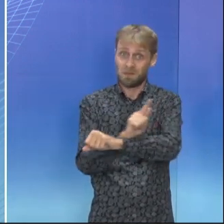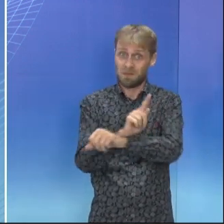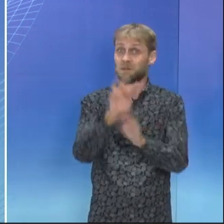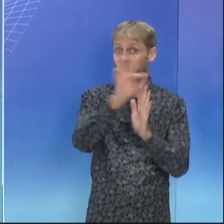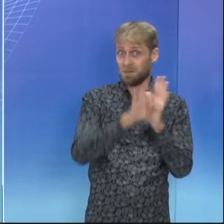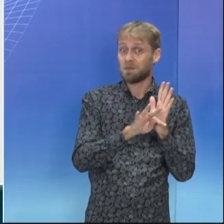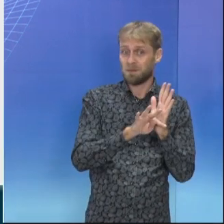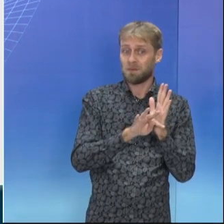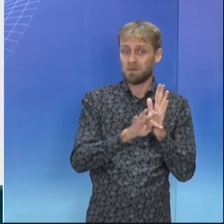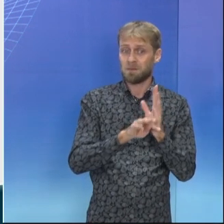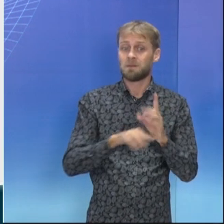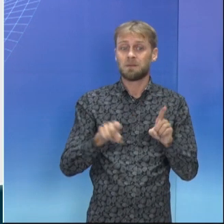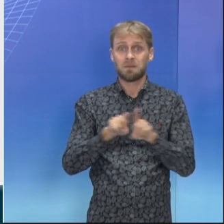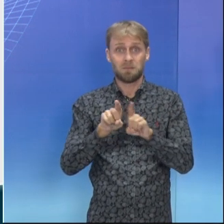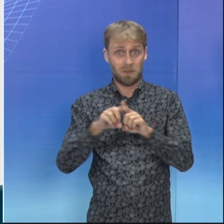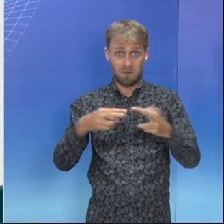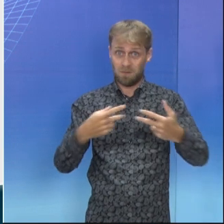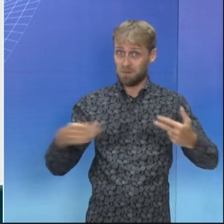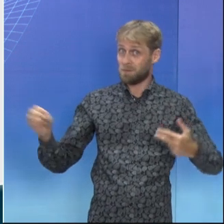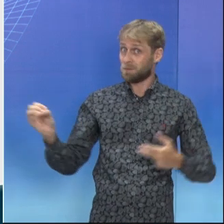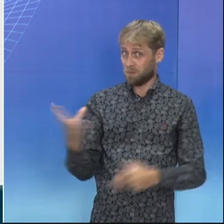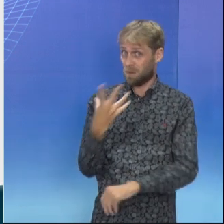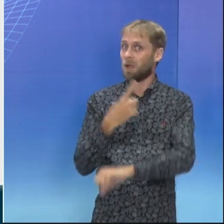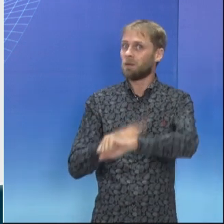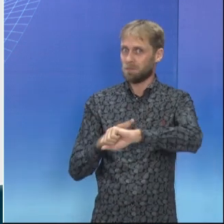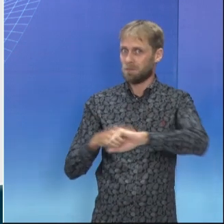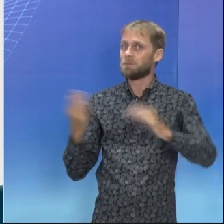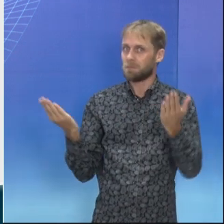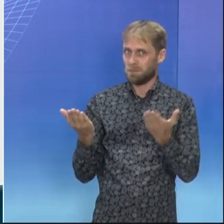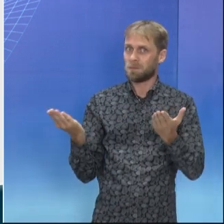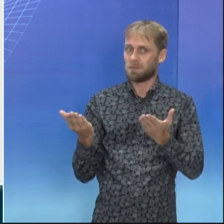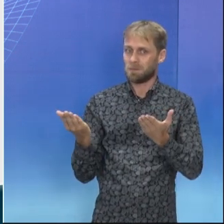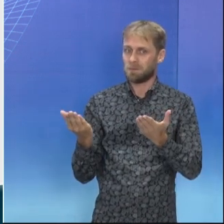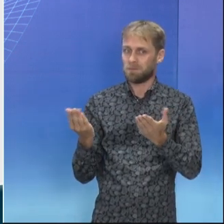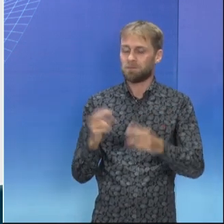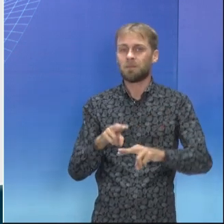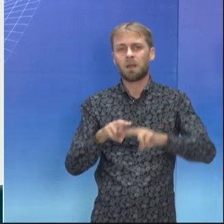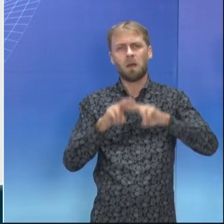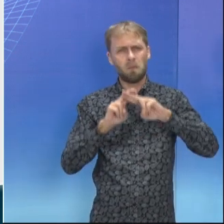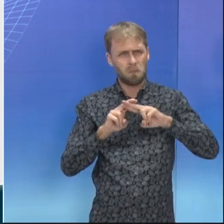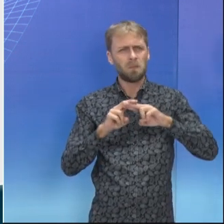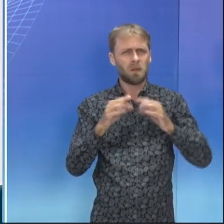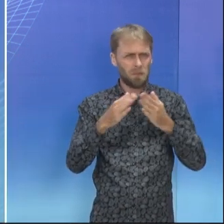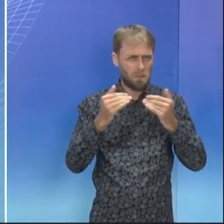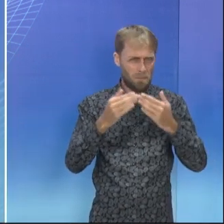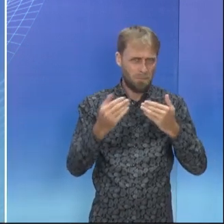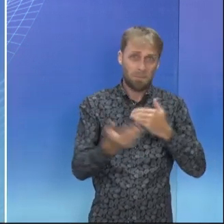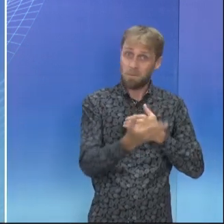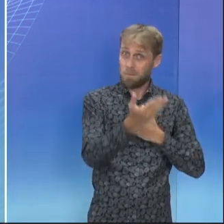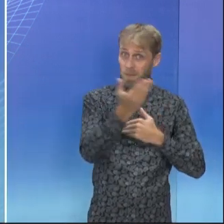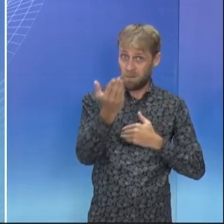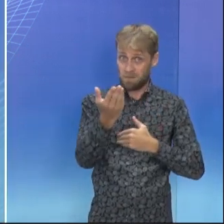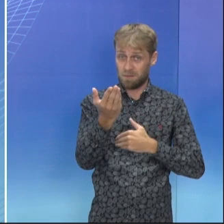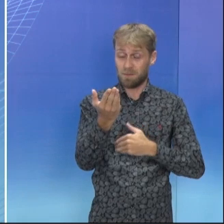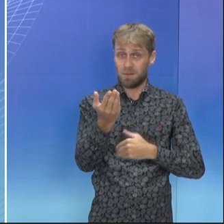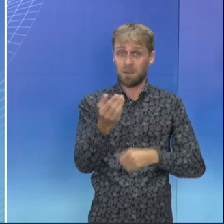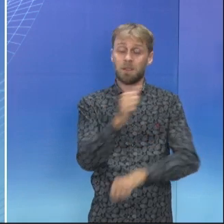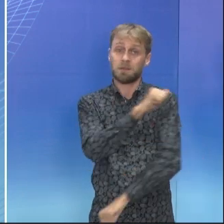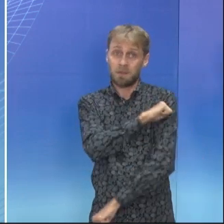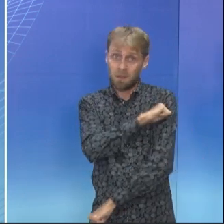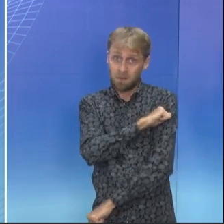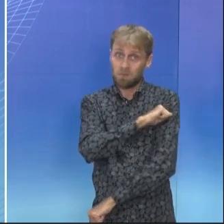gêneros textuais, atualidades, né? E por isso que a gente vai pedir que vocês, nós,